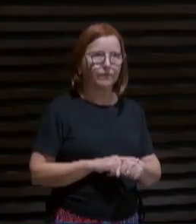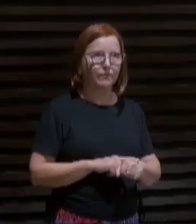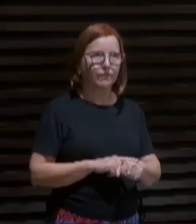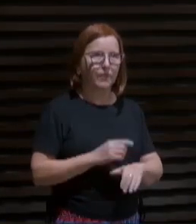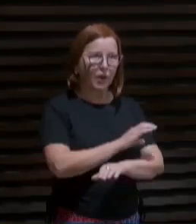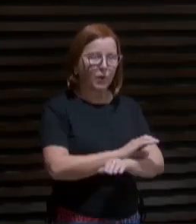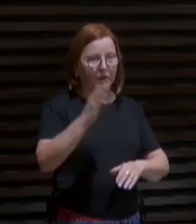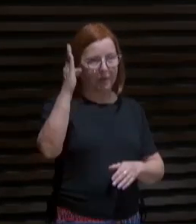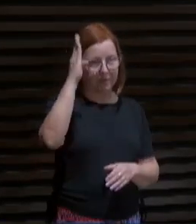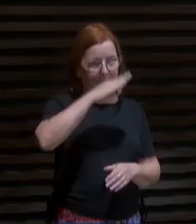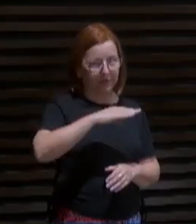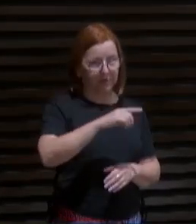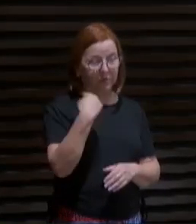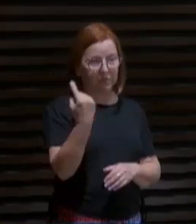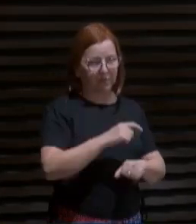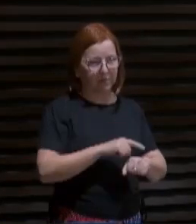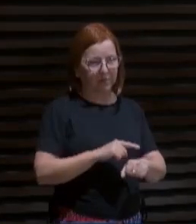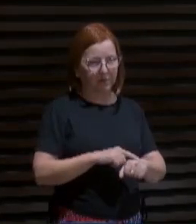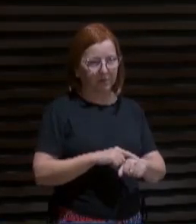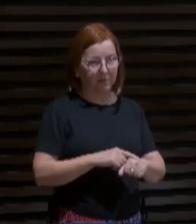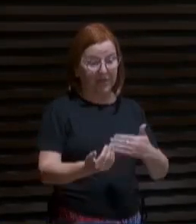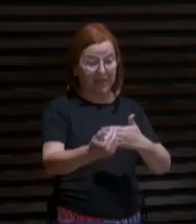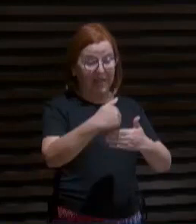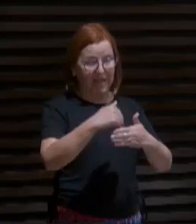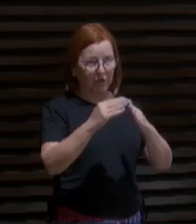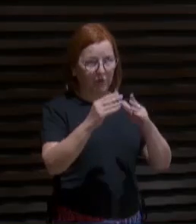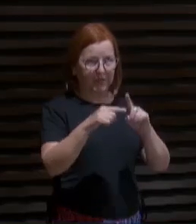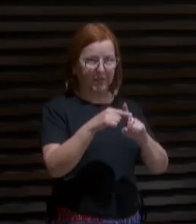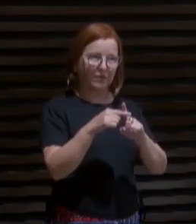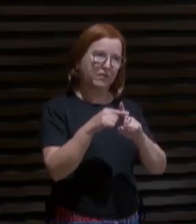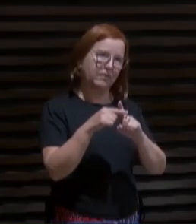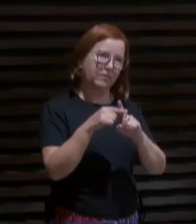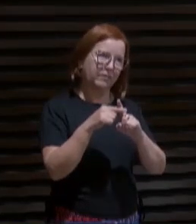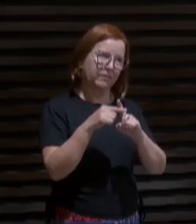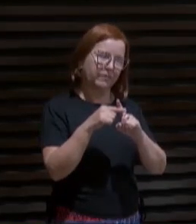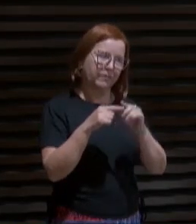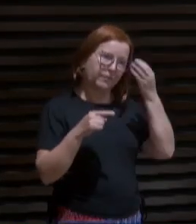cultura maligna dos nossos dias entrou na igreja.